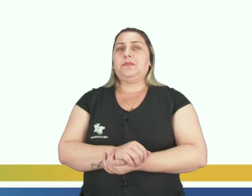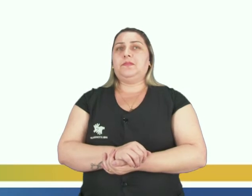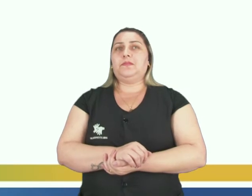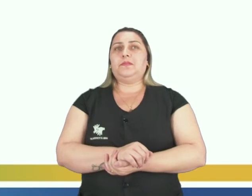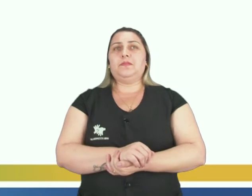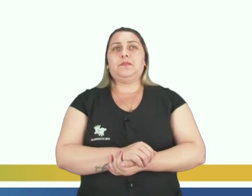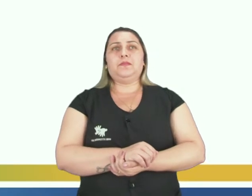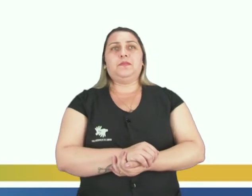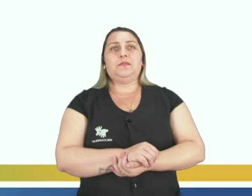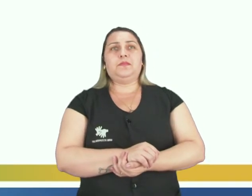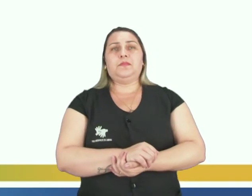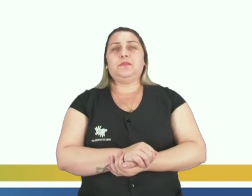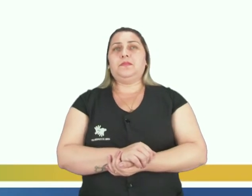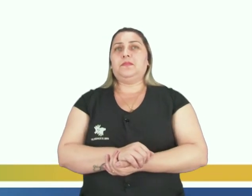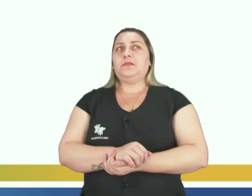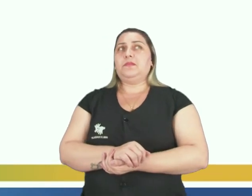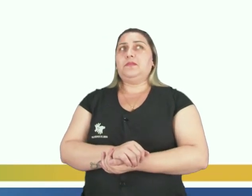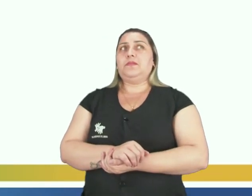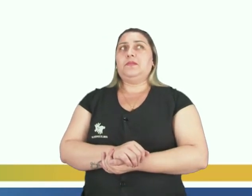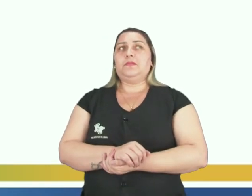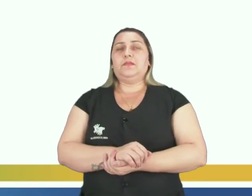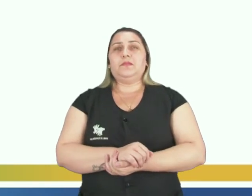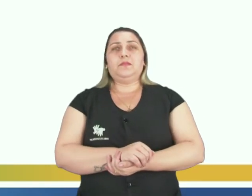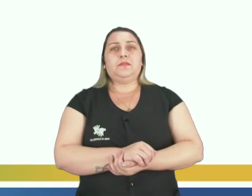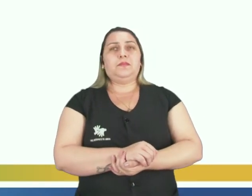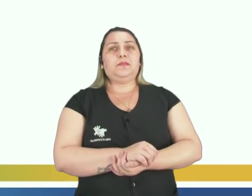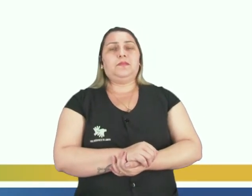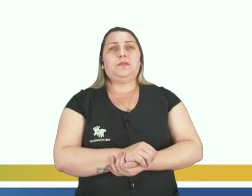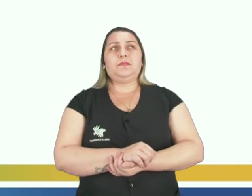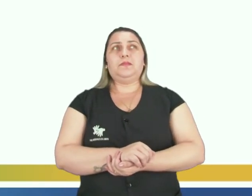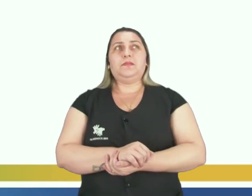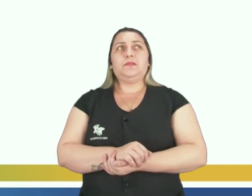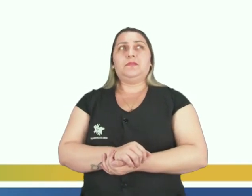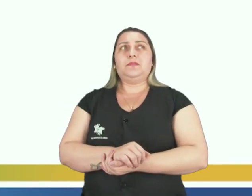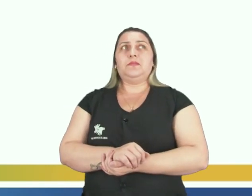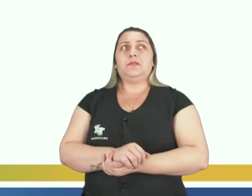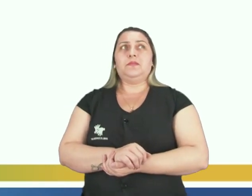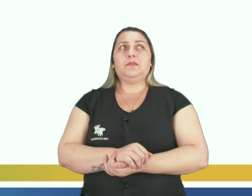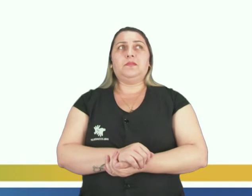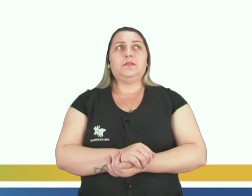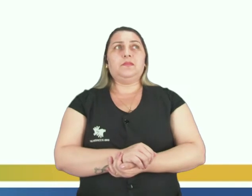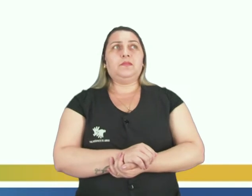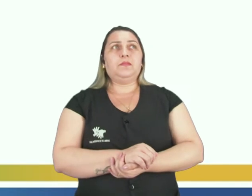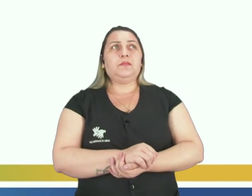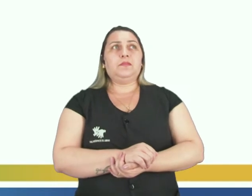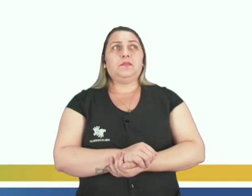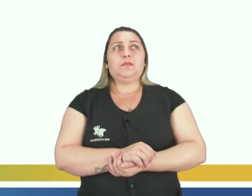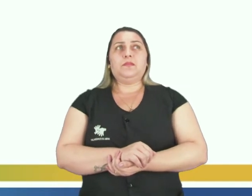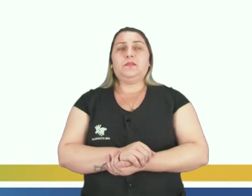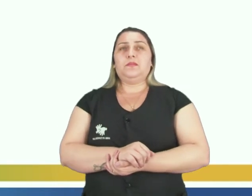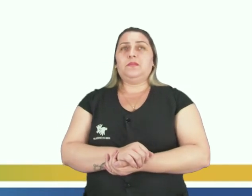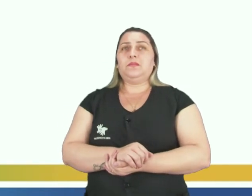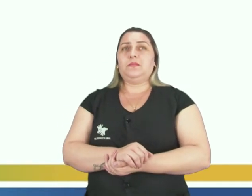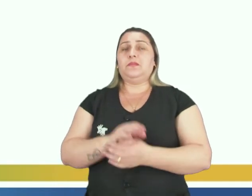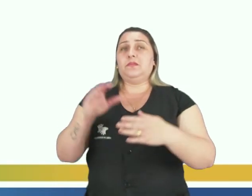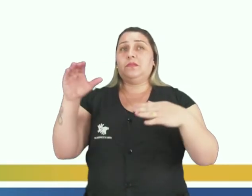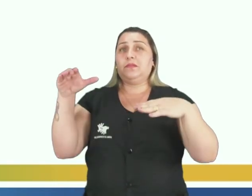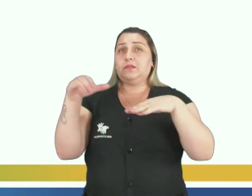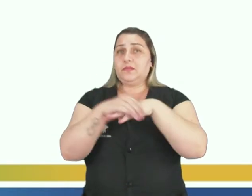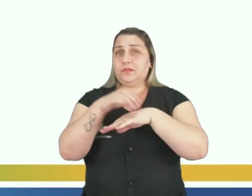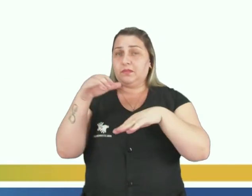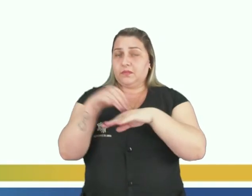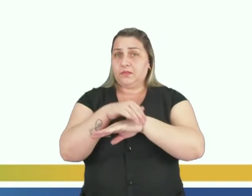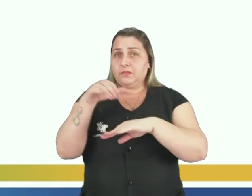S, y yo cazo, ¿sí? Cazo, sonido interdental para el cesseo con C. Próximo eu tenho